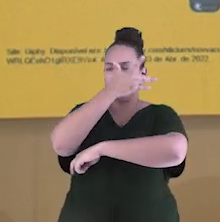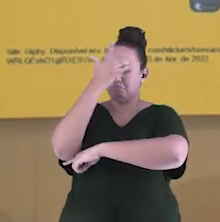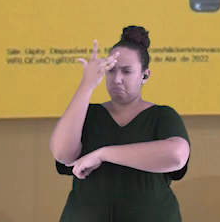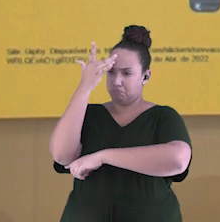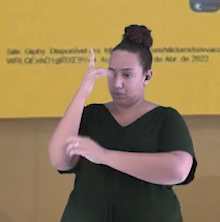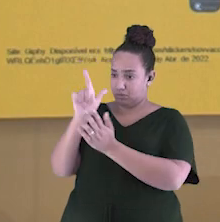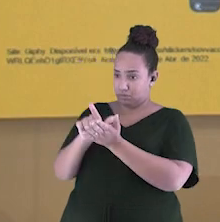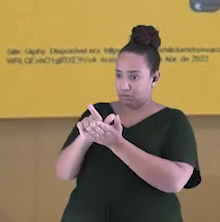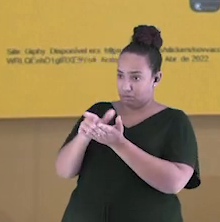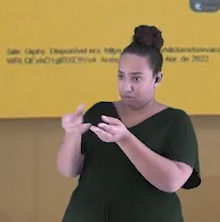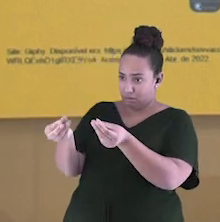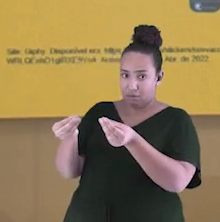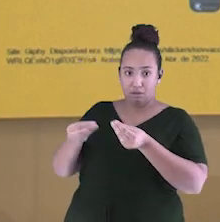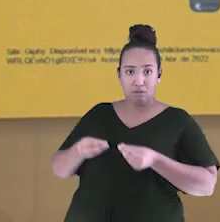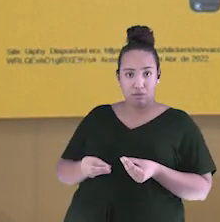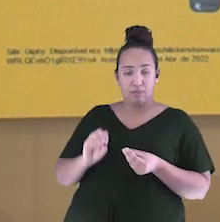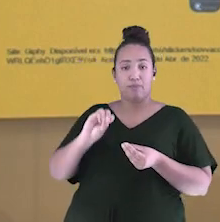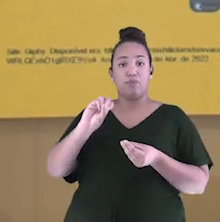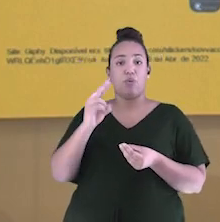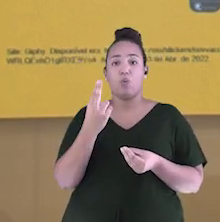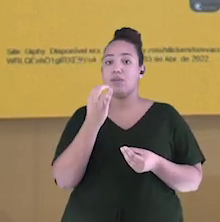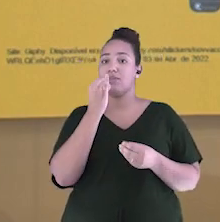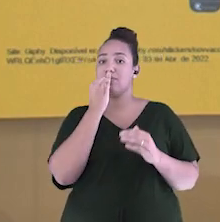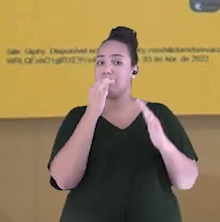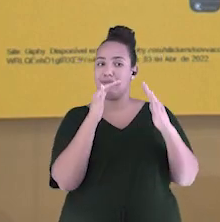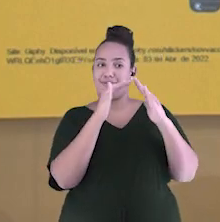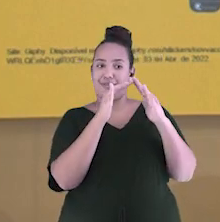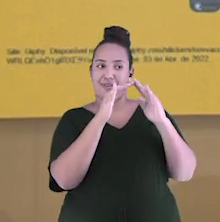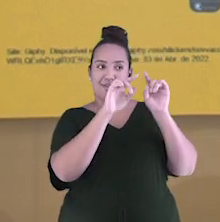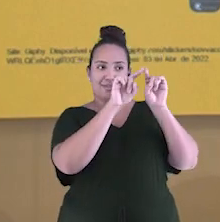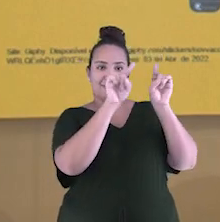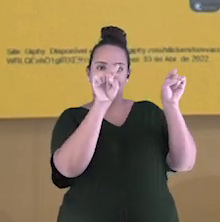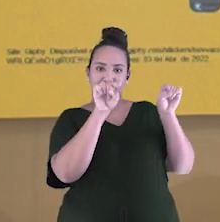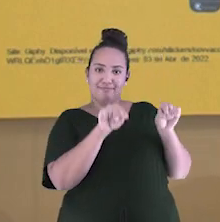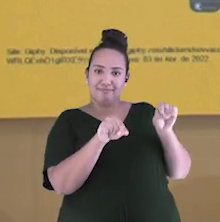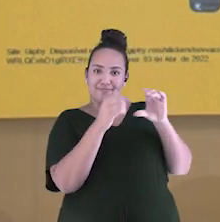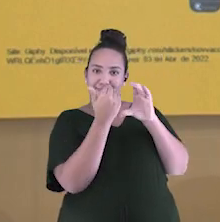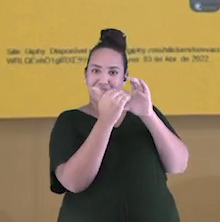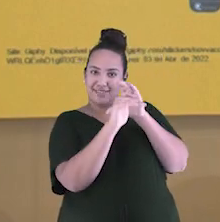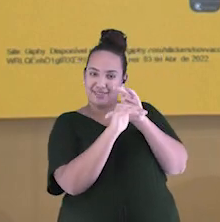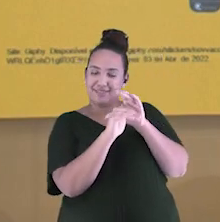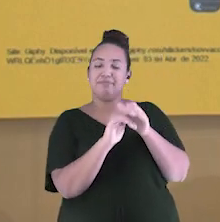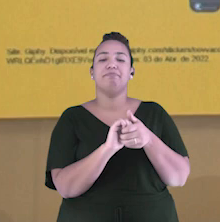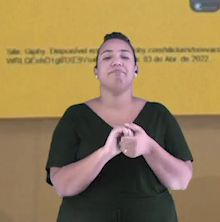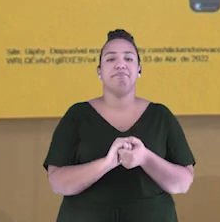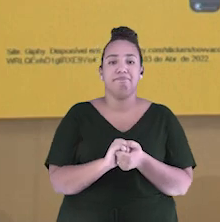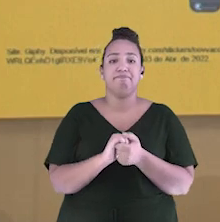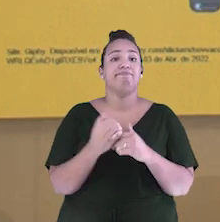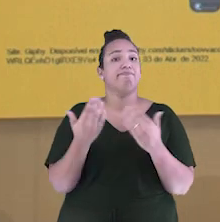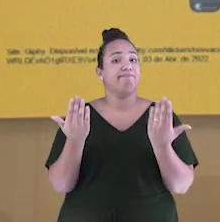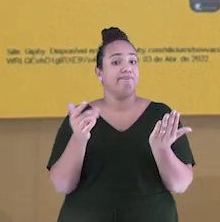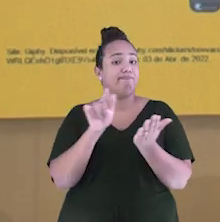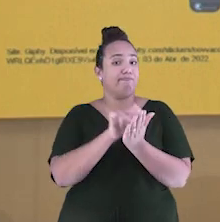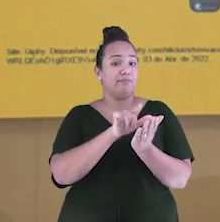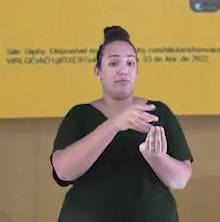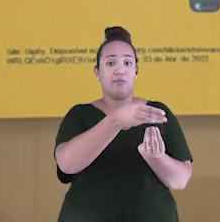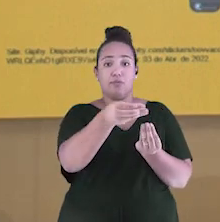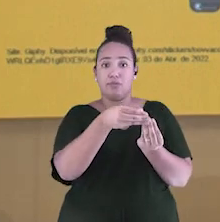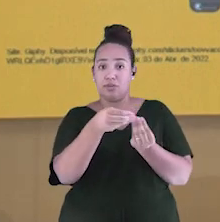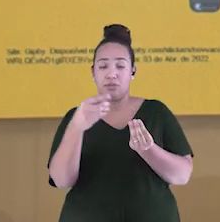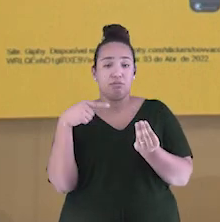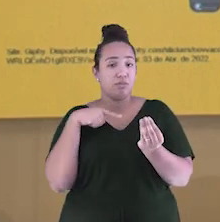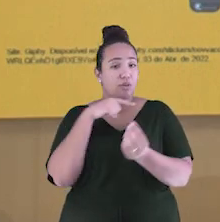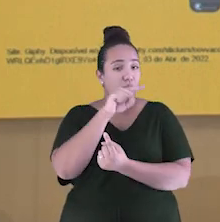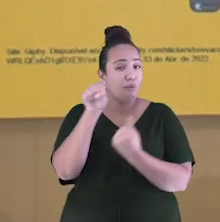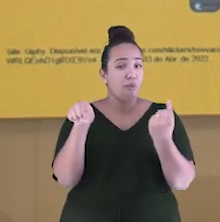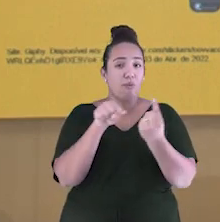entrega um folheto ou deixa em nossas caixinhas de correios de nossas casas. Os folhetos têm muitas